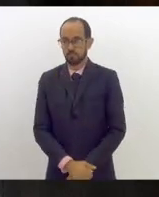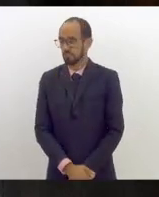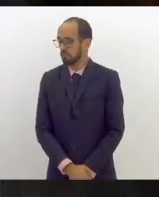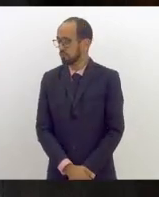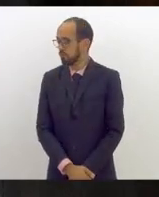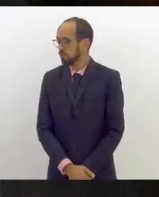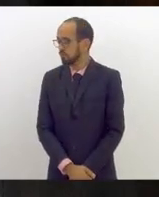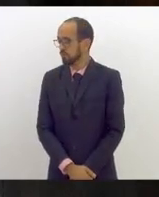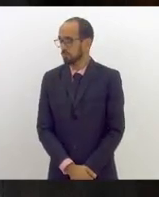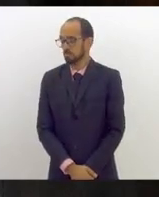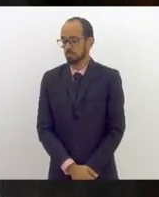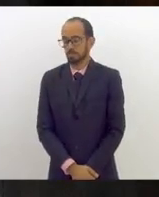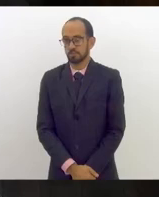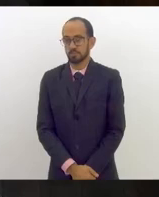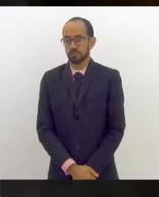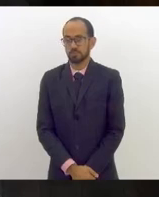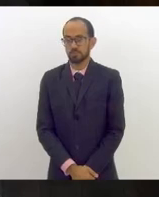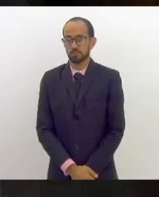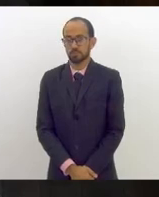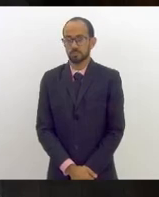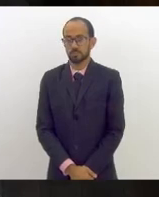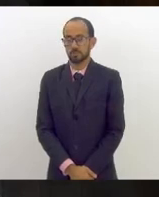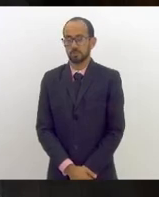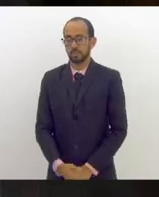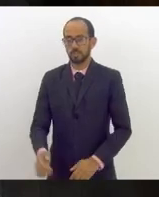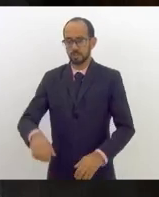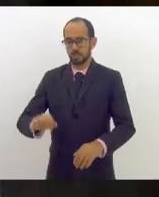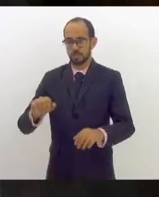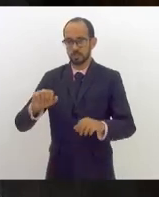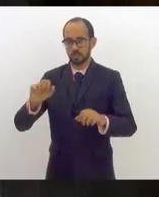Assembleia Legislativa Estadual aprovou